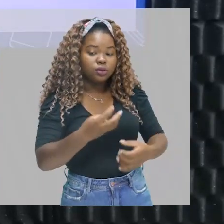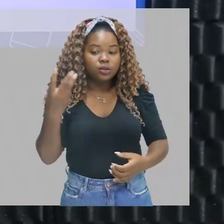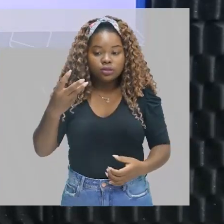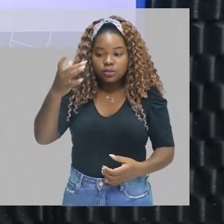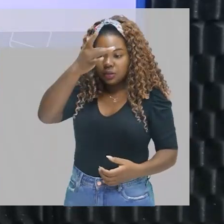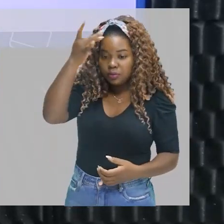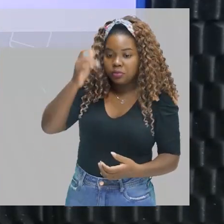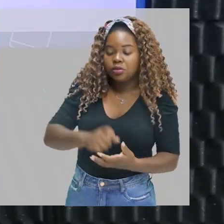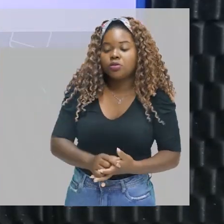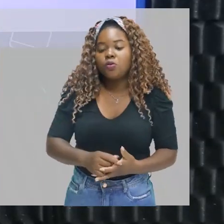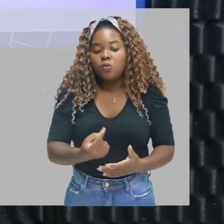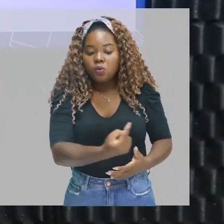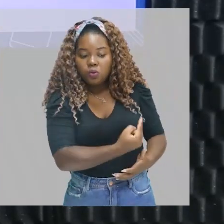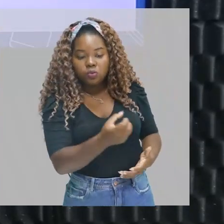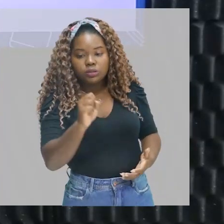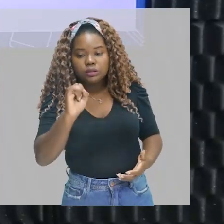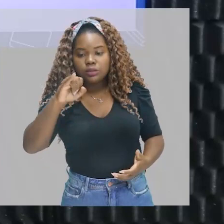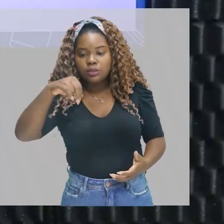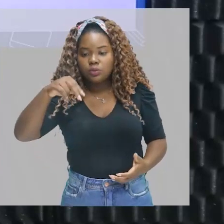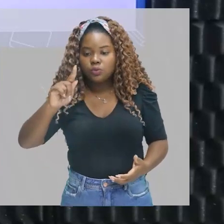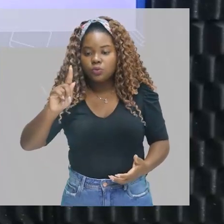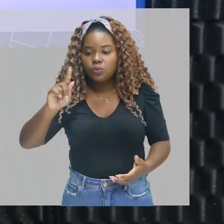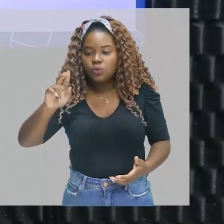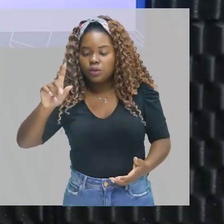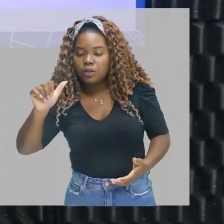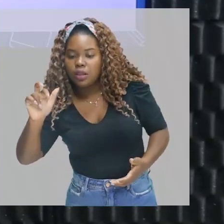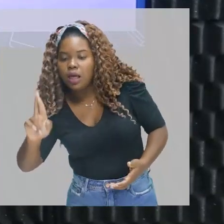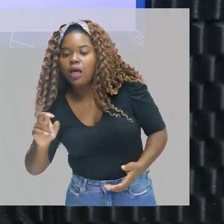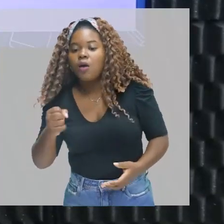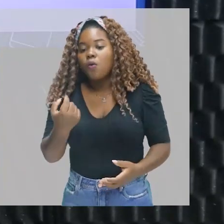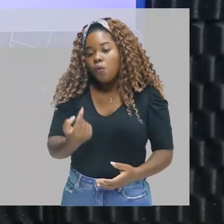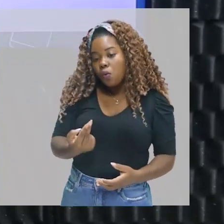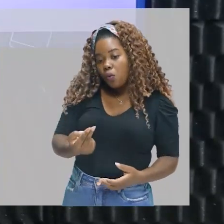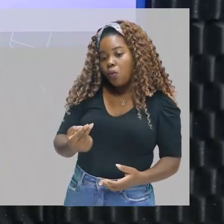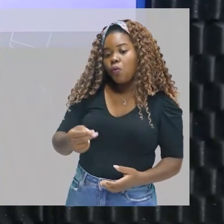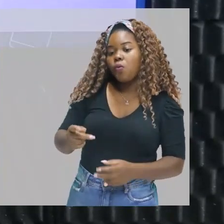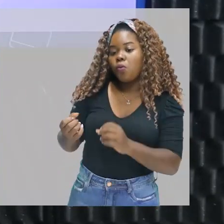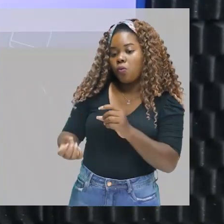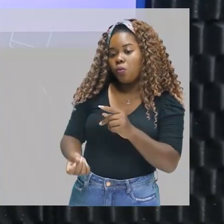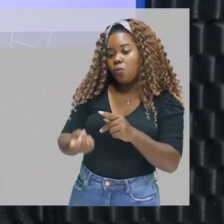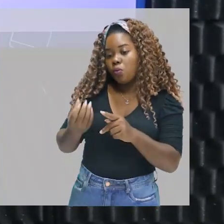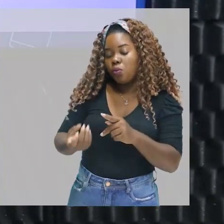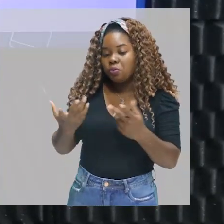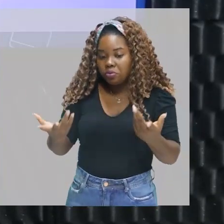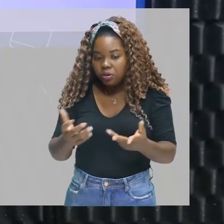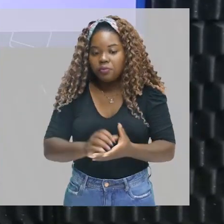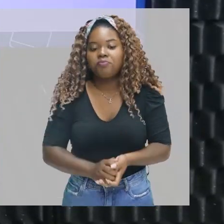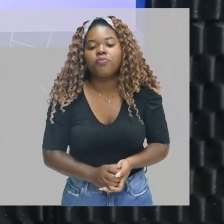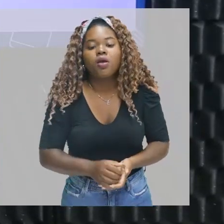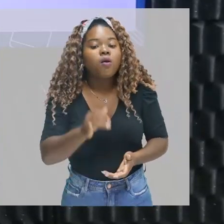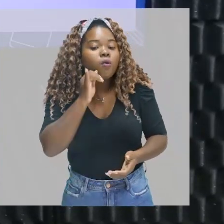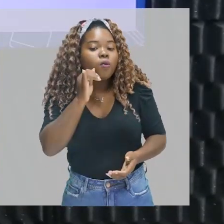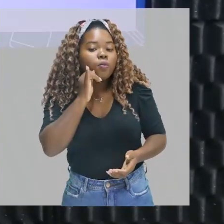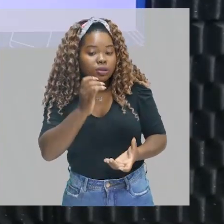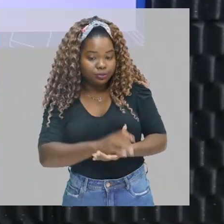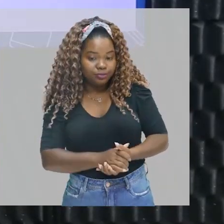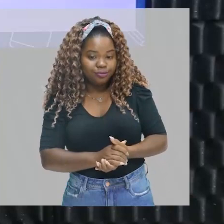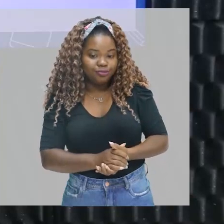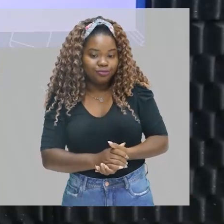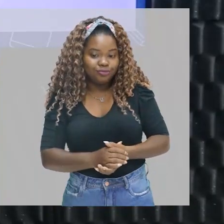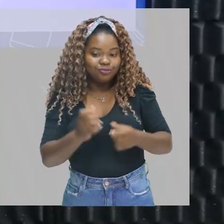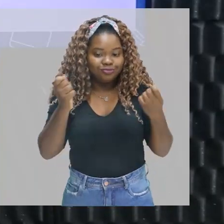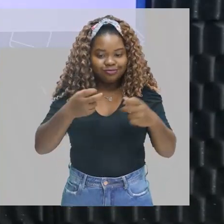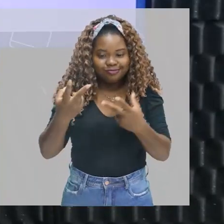singular ou no plural, enfatizando o seu caráter impessoal. Como exemplo de linguagem referencial, podemos